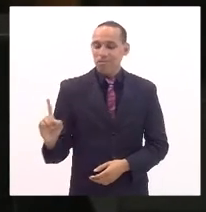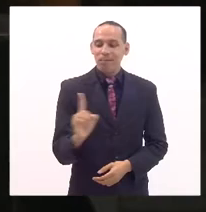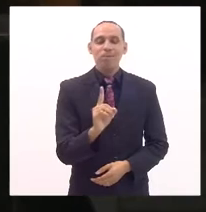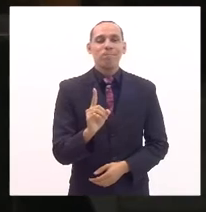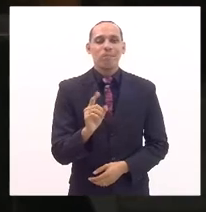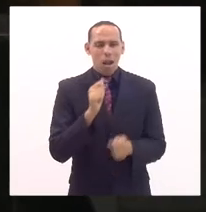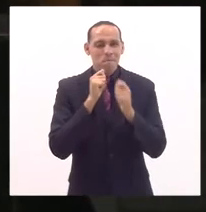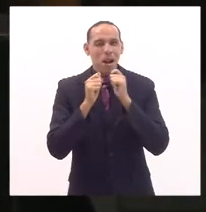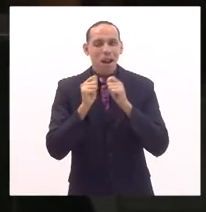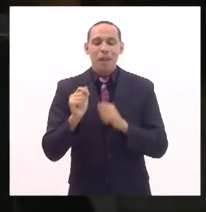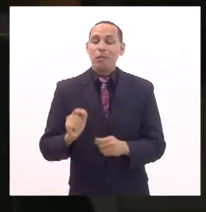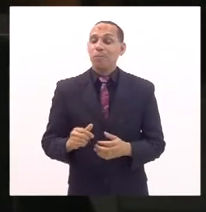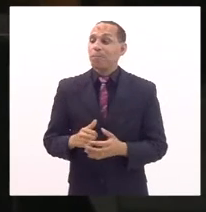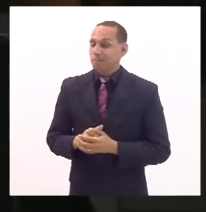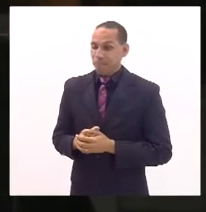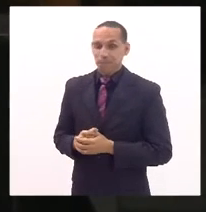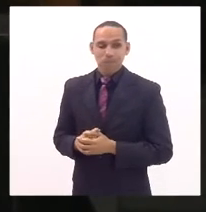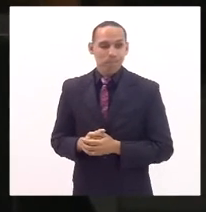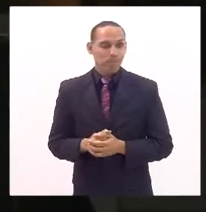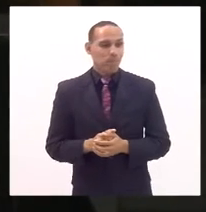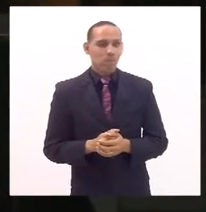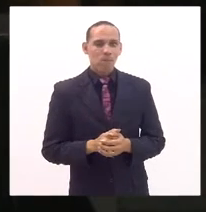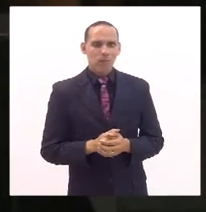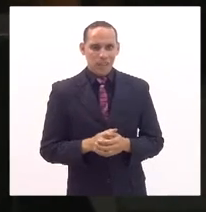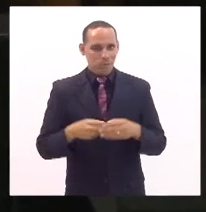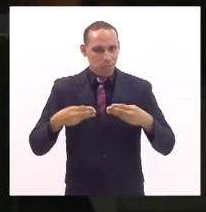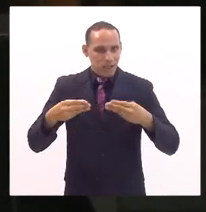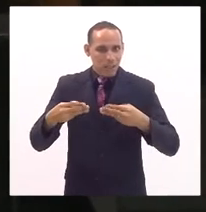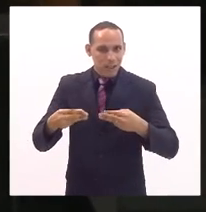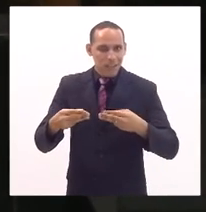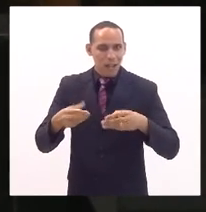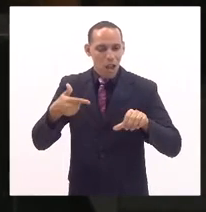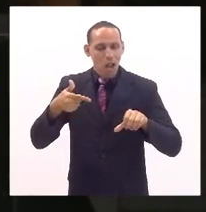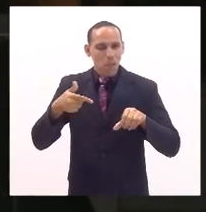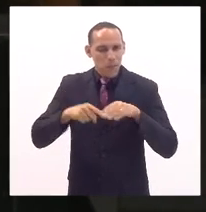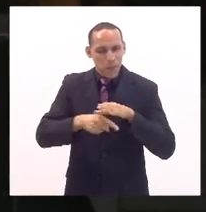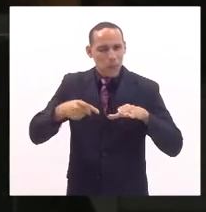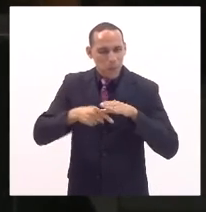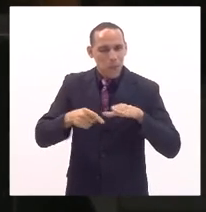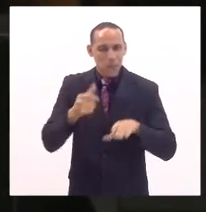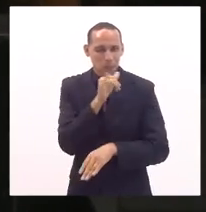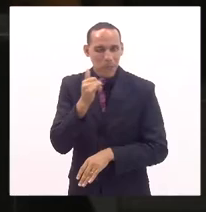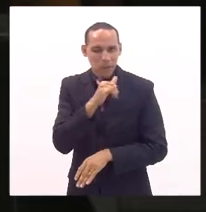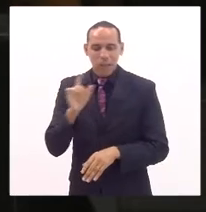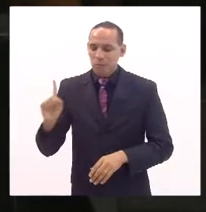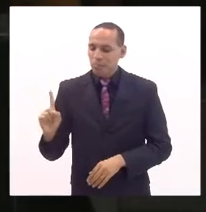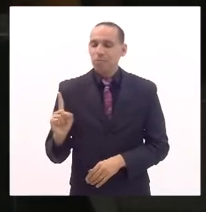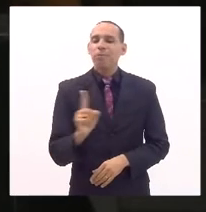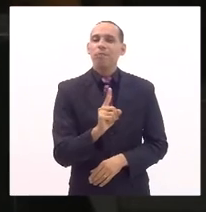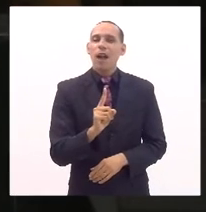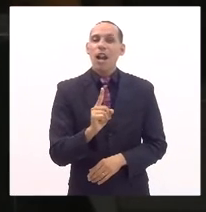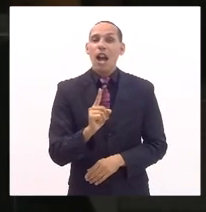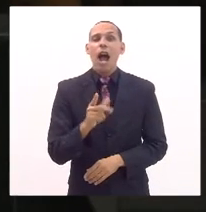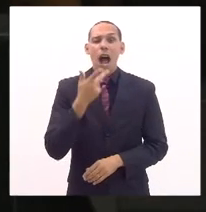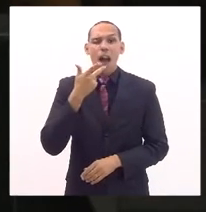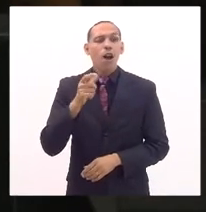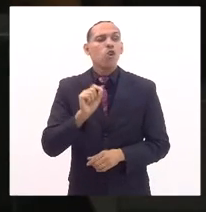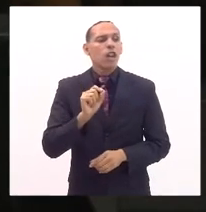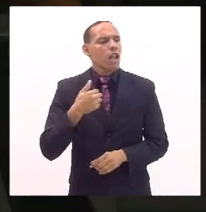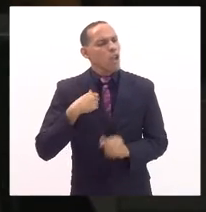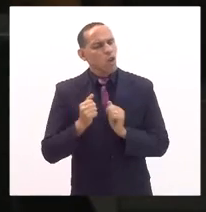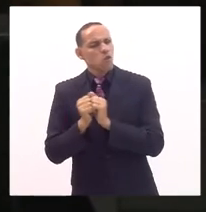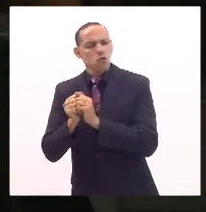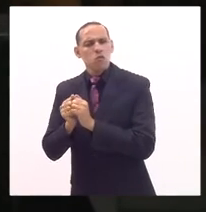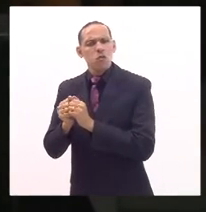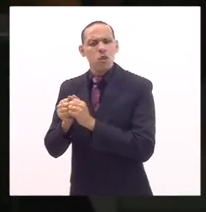entrevista novo Ministro de Minas e energia que vai se reunir com o ministro Paulo Guedes